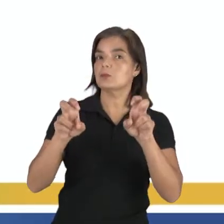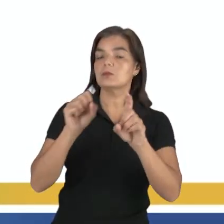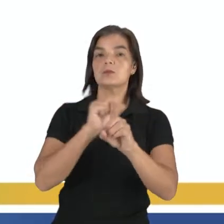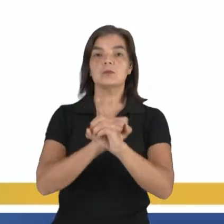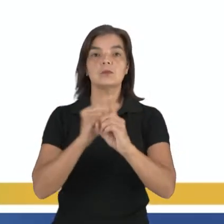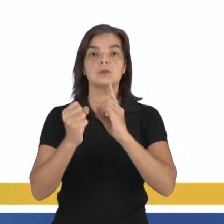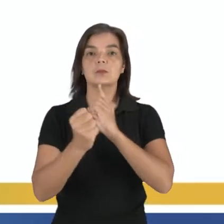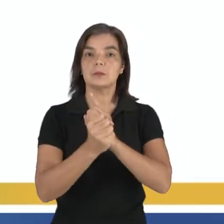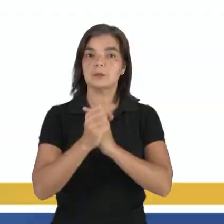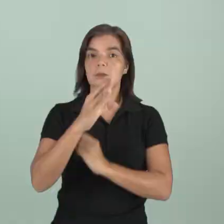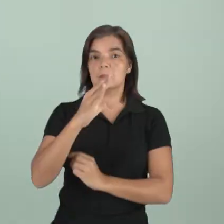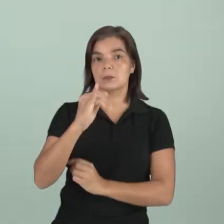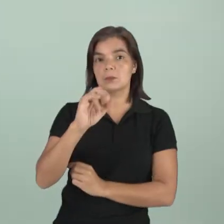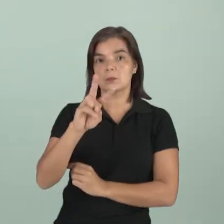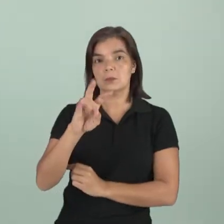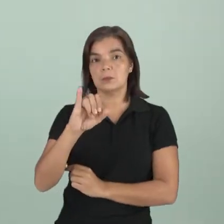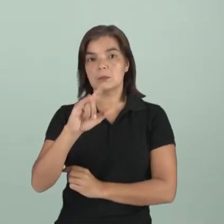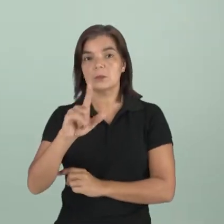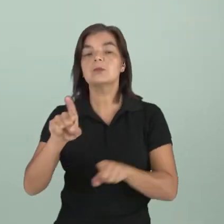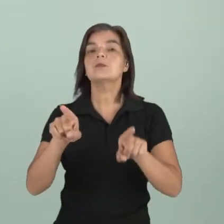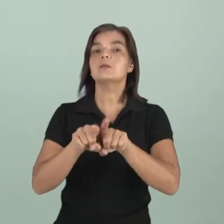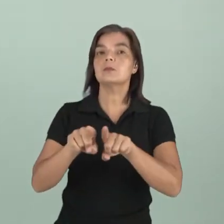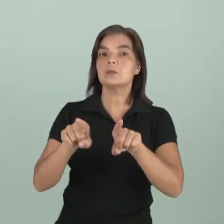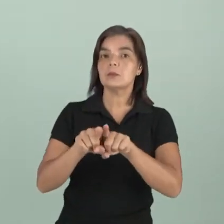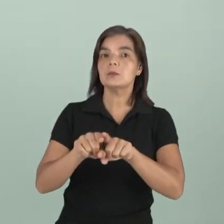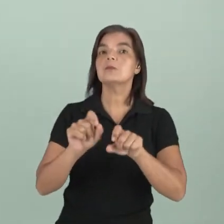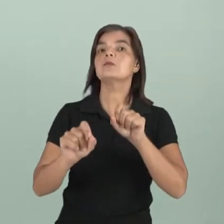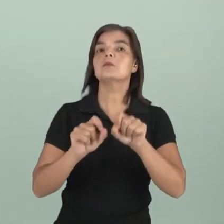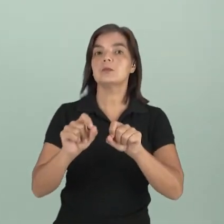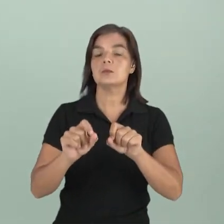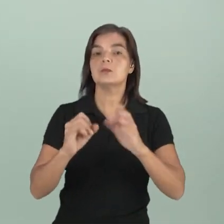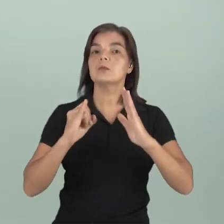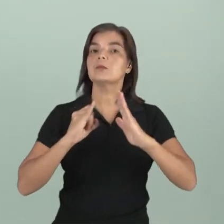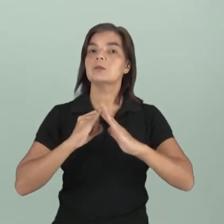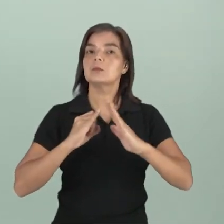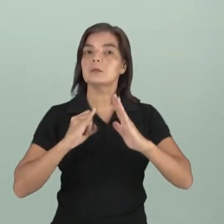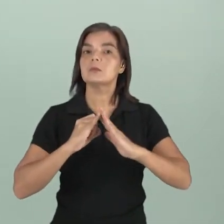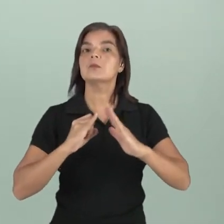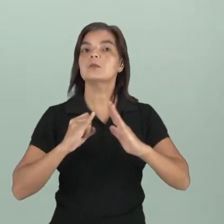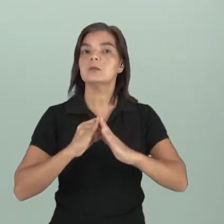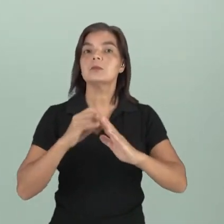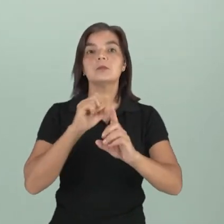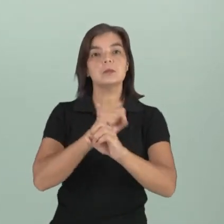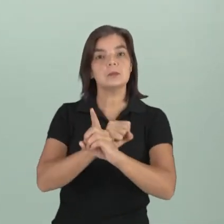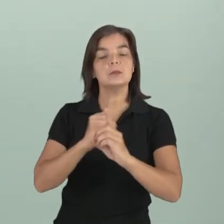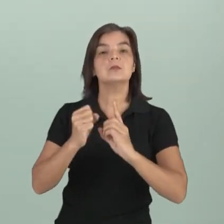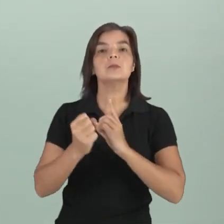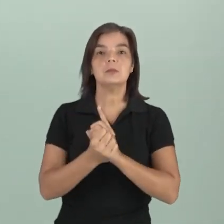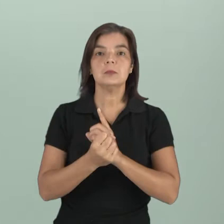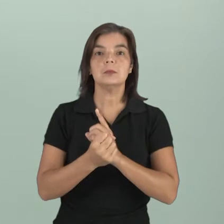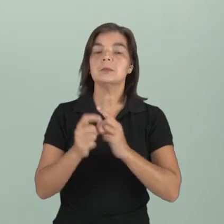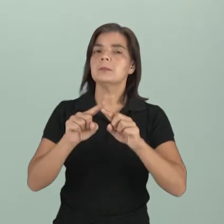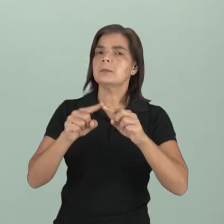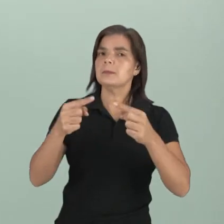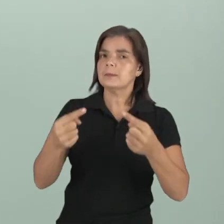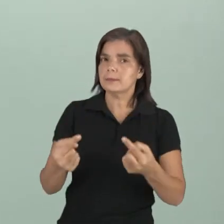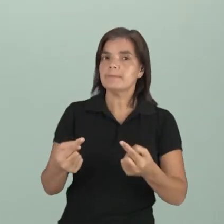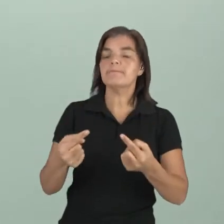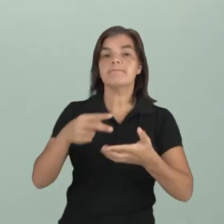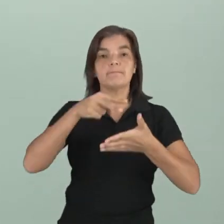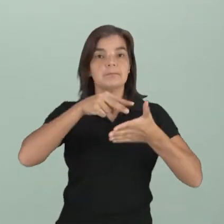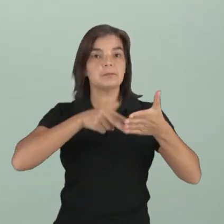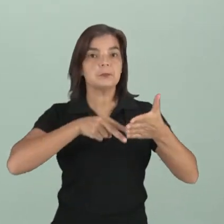da sociedade civil, nós também estamos tratando de instituições sociais. Mas diante